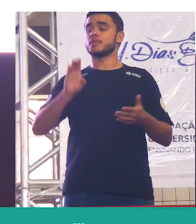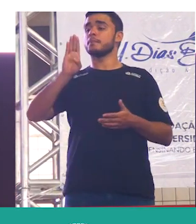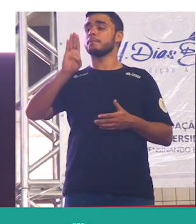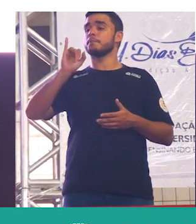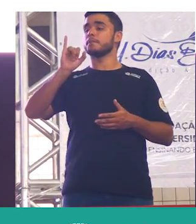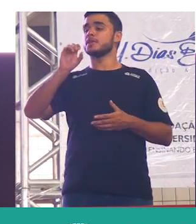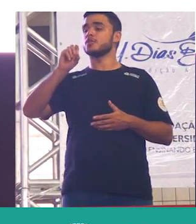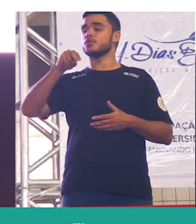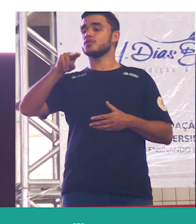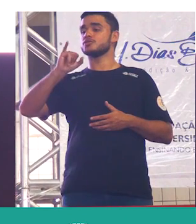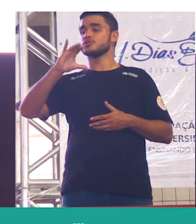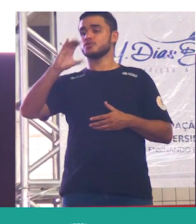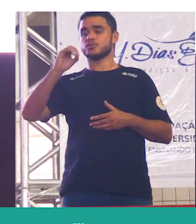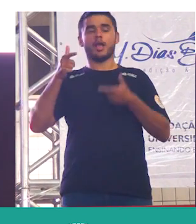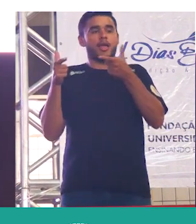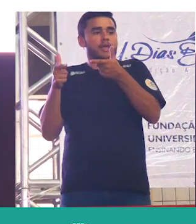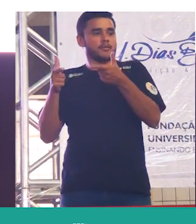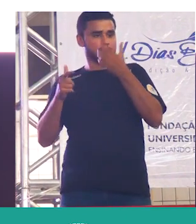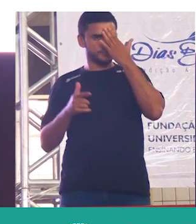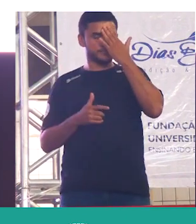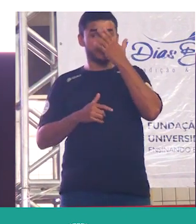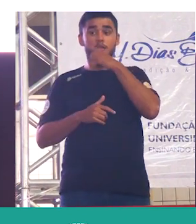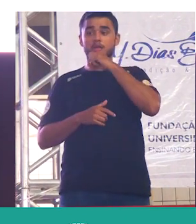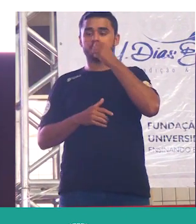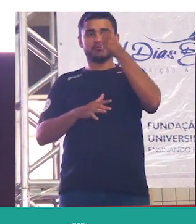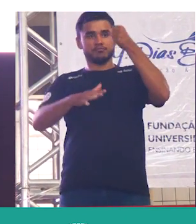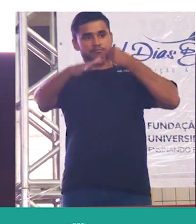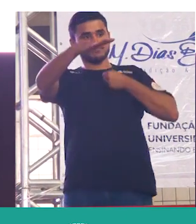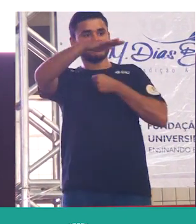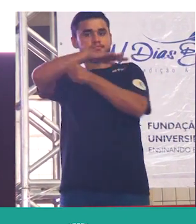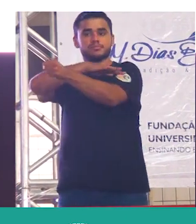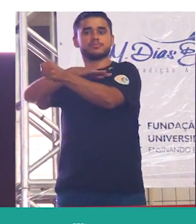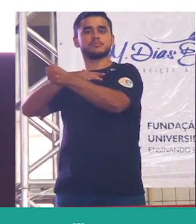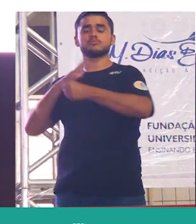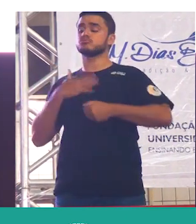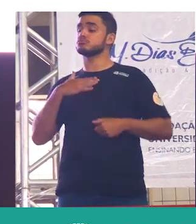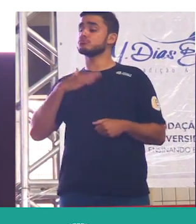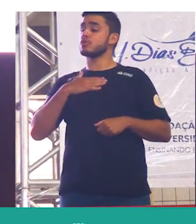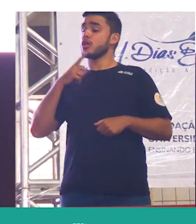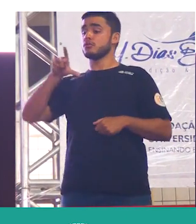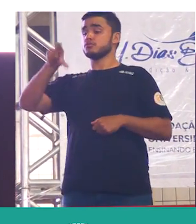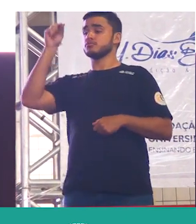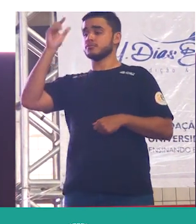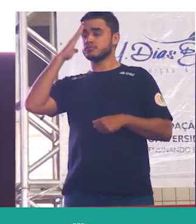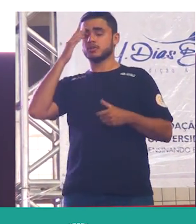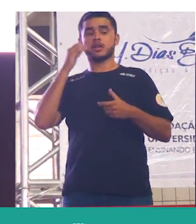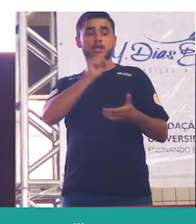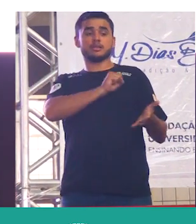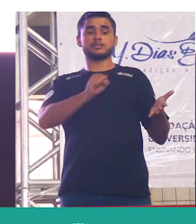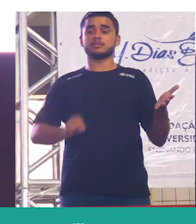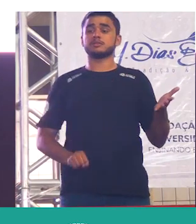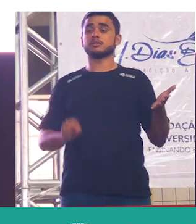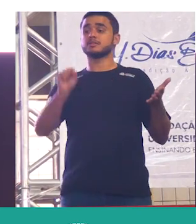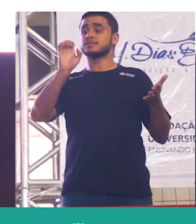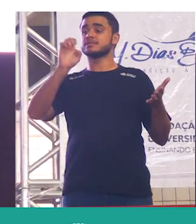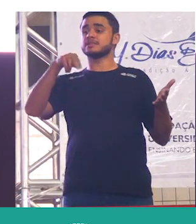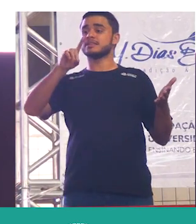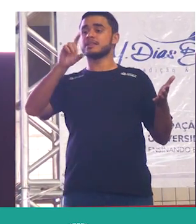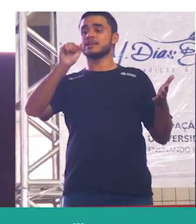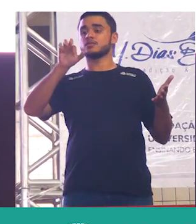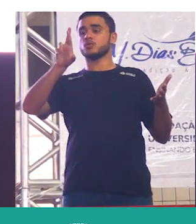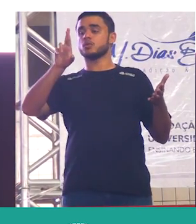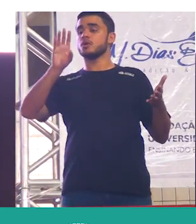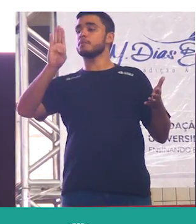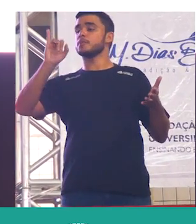biônico, que na época era um termo muito famoso. Senador biônico, aquele que